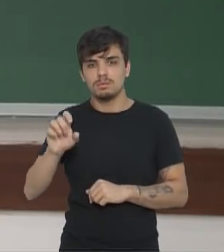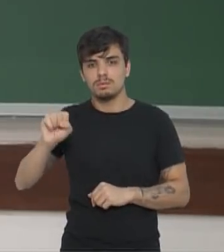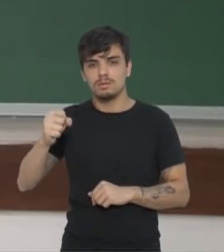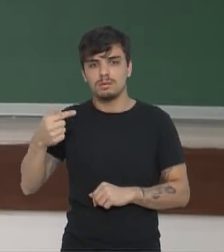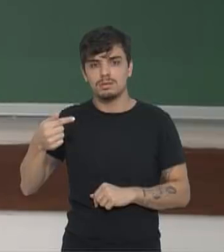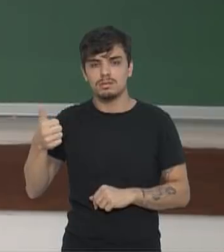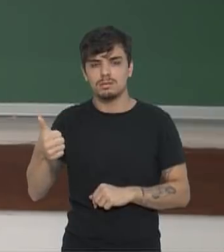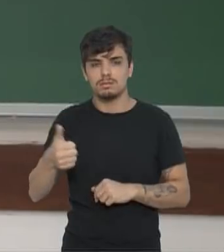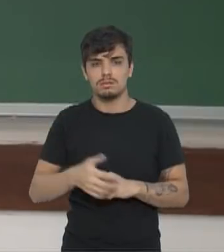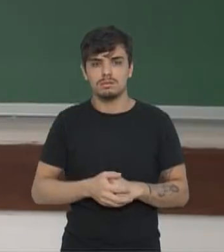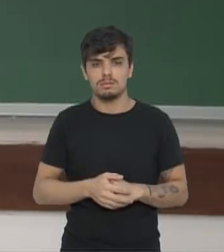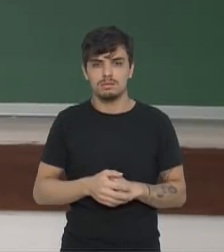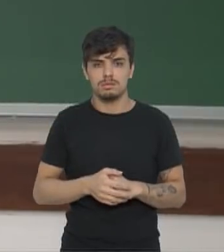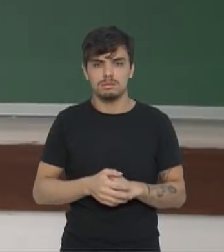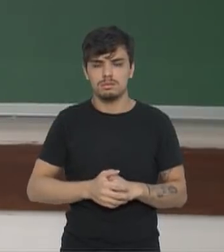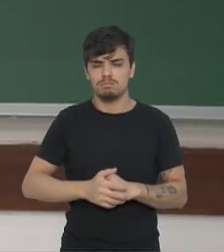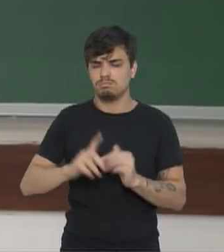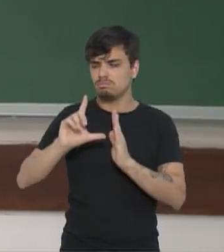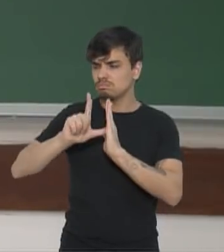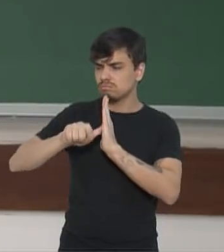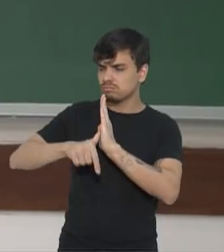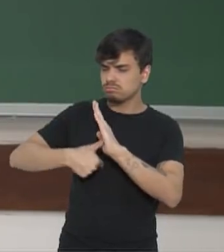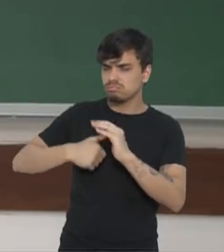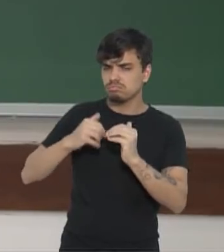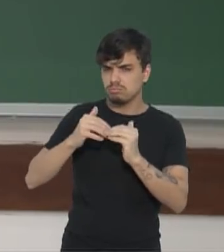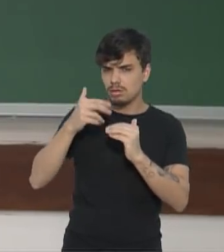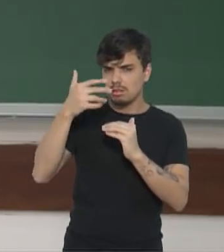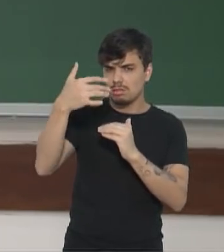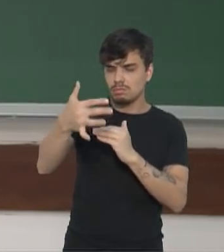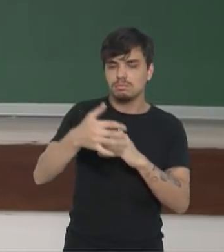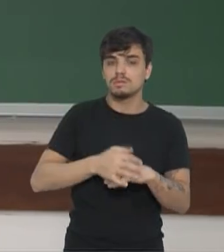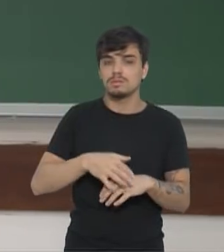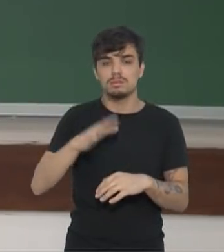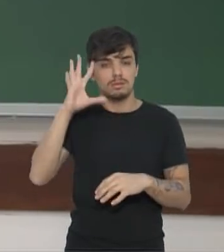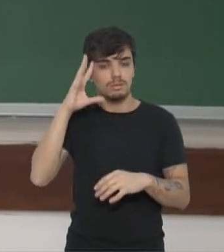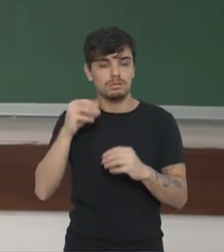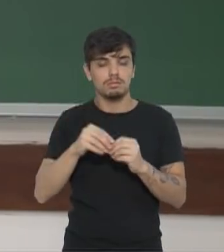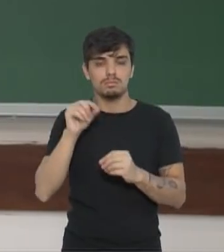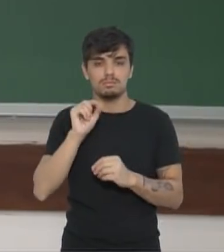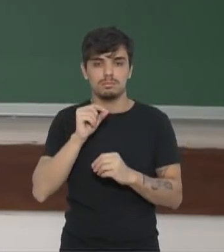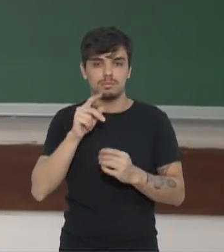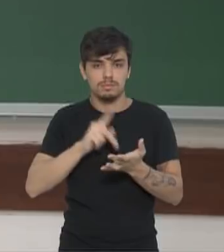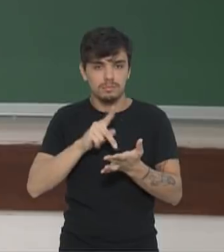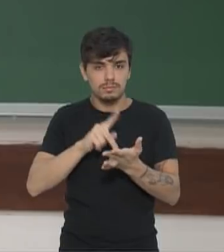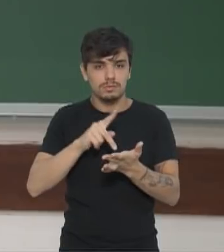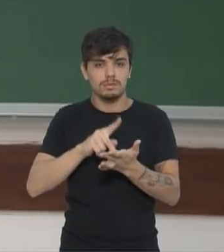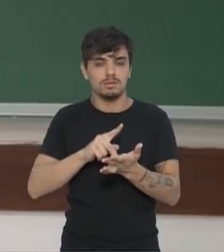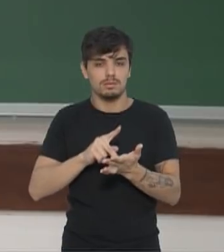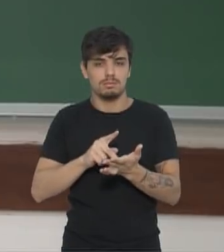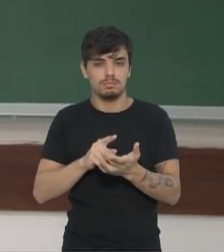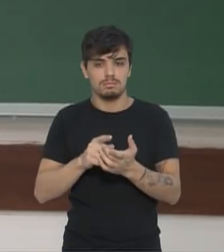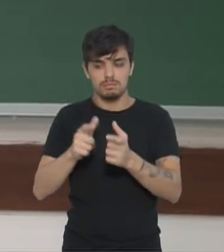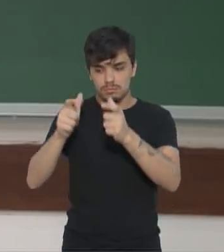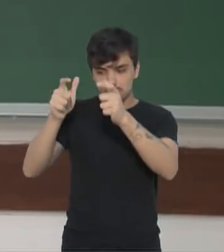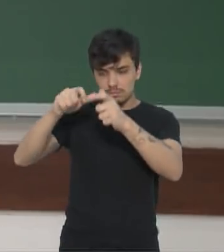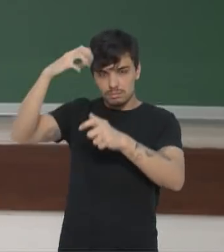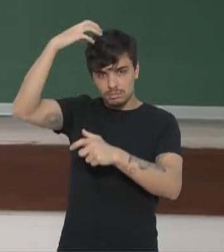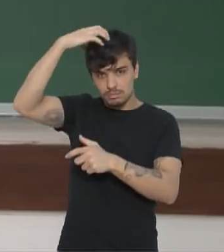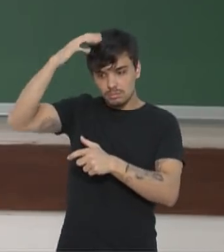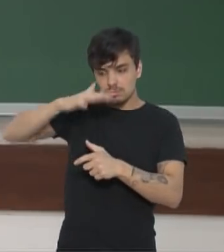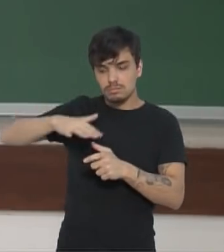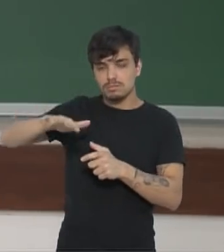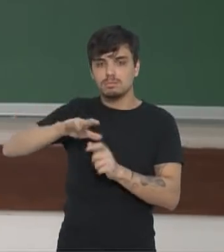1871, muito posteriormente, nós começamos a entender que, na verdade, o que a gente entende como um reino de Portugal